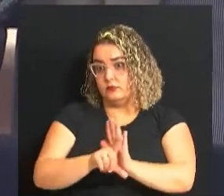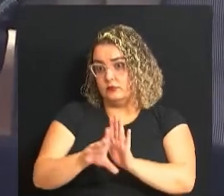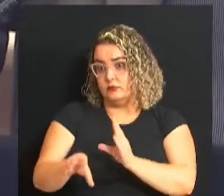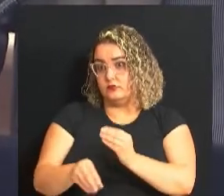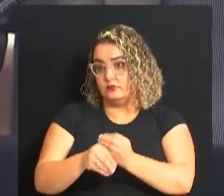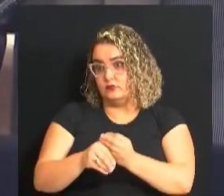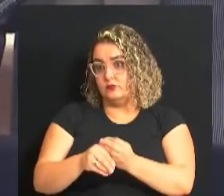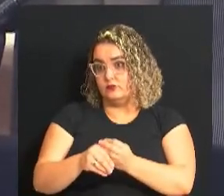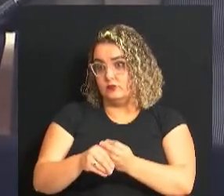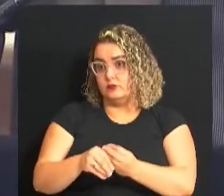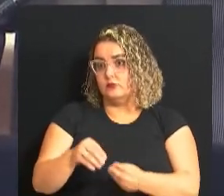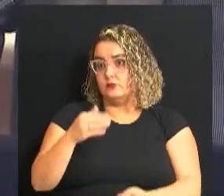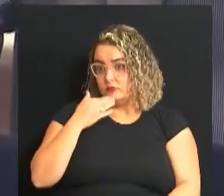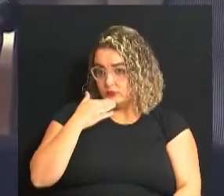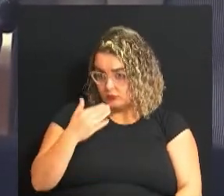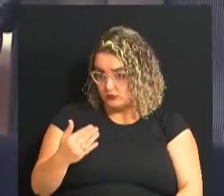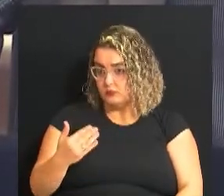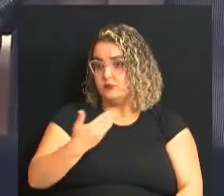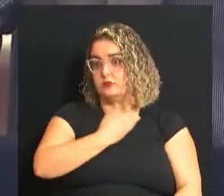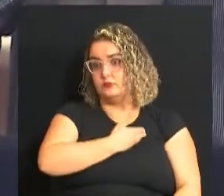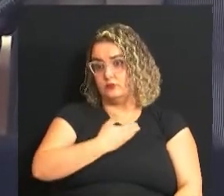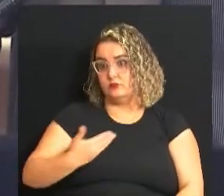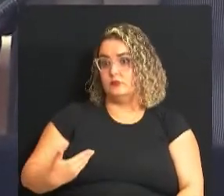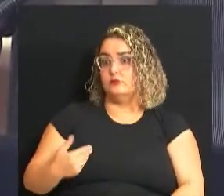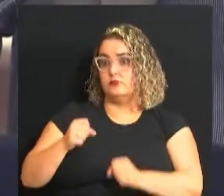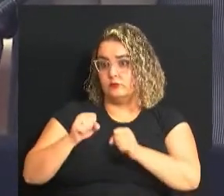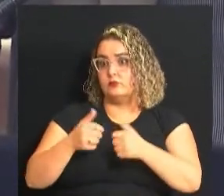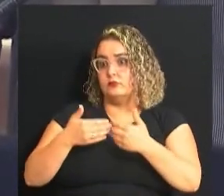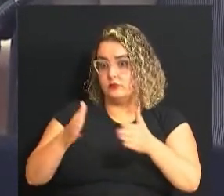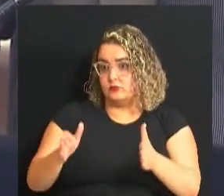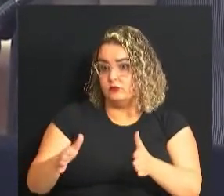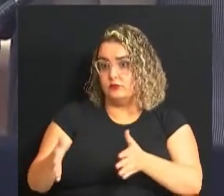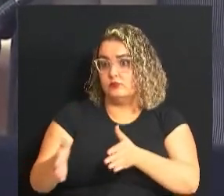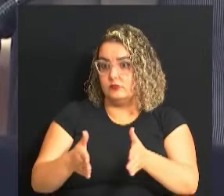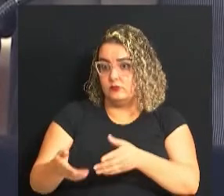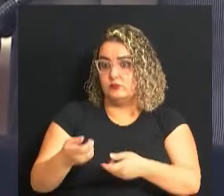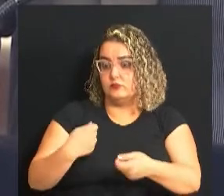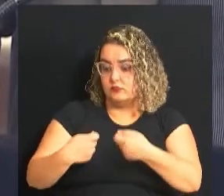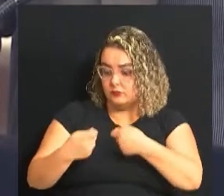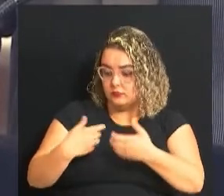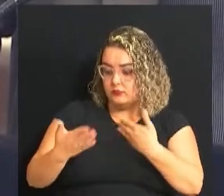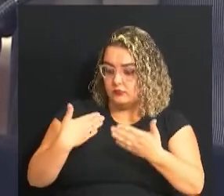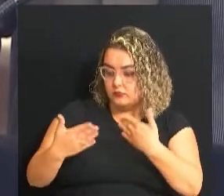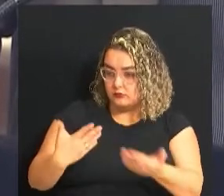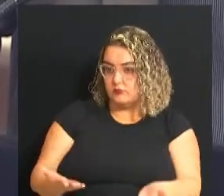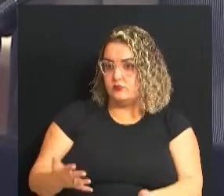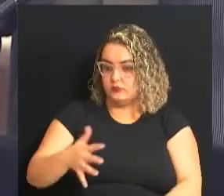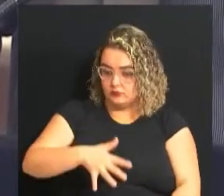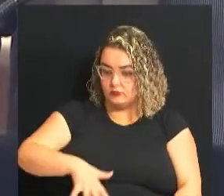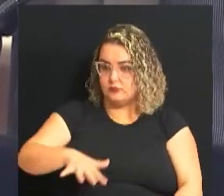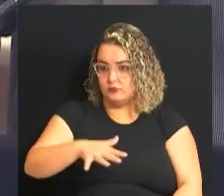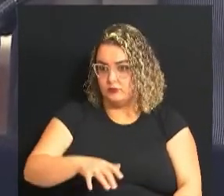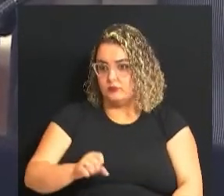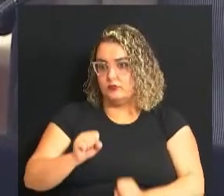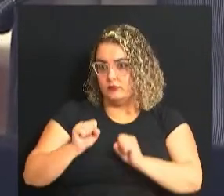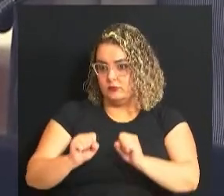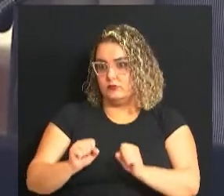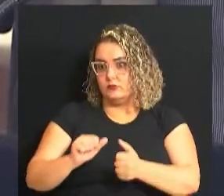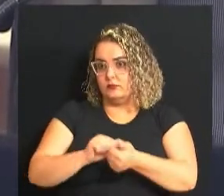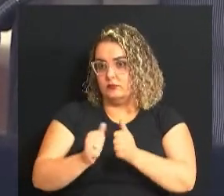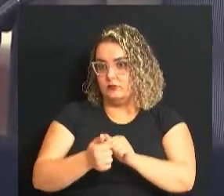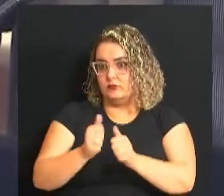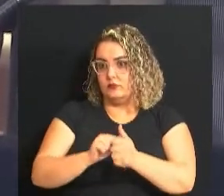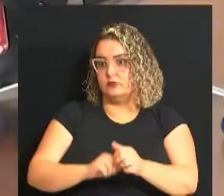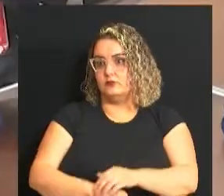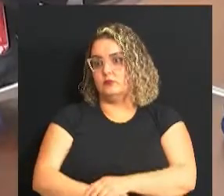estou solicitando ao governo se ele pode abrir um espaço para negociar com esse segmento e ver o que pode ser ajustado.